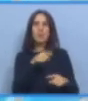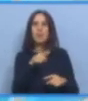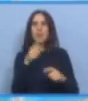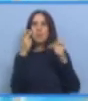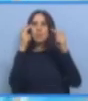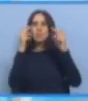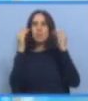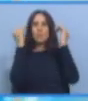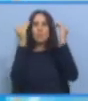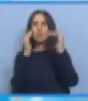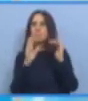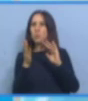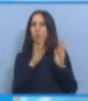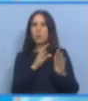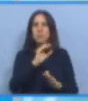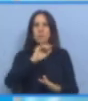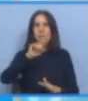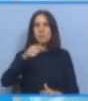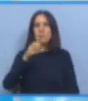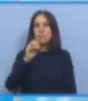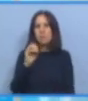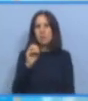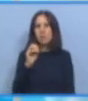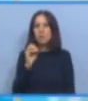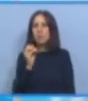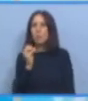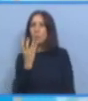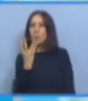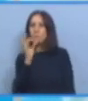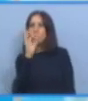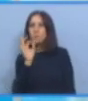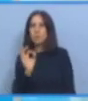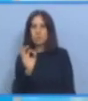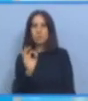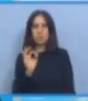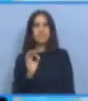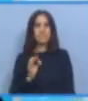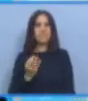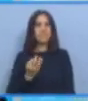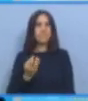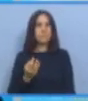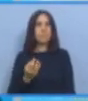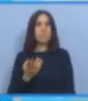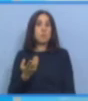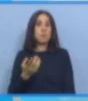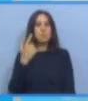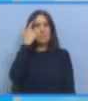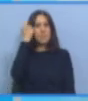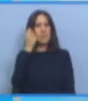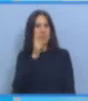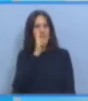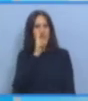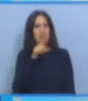na atmosfera está apenas presente na ordem dos 0,04%. E a principal questão é como é que um